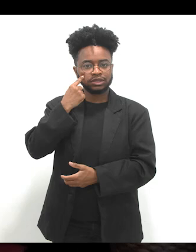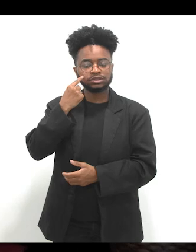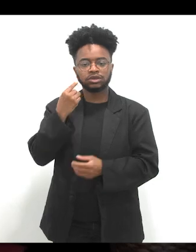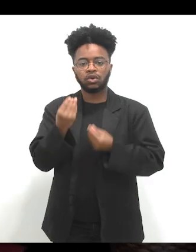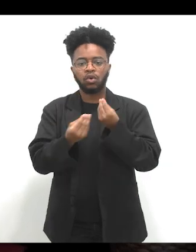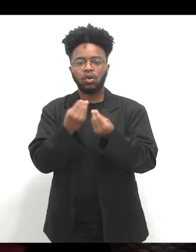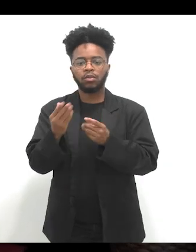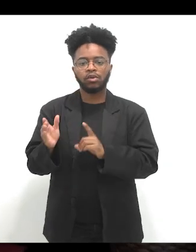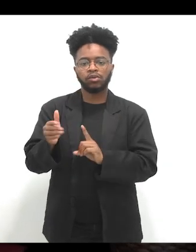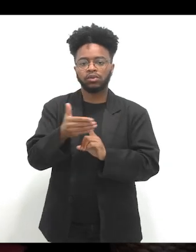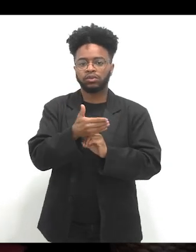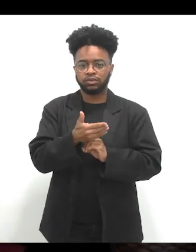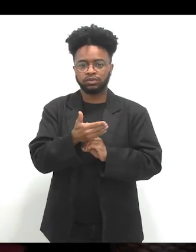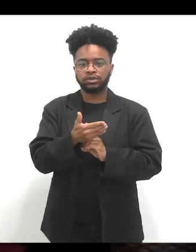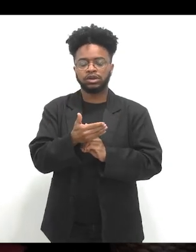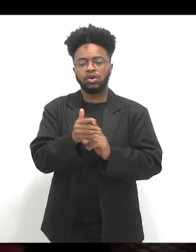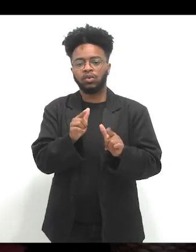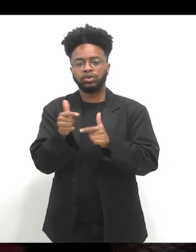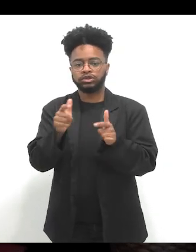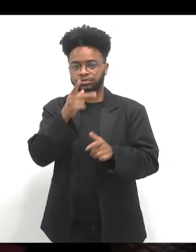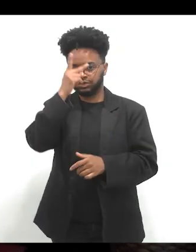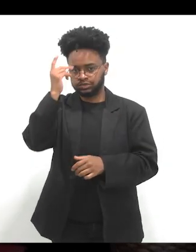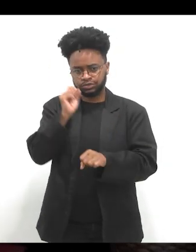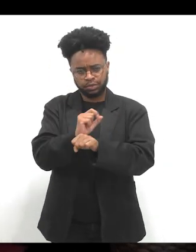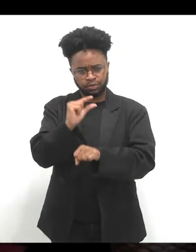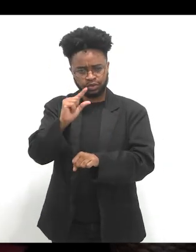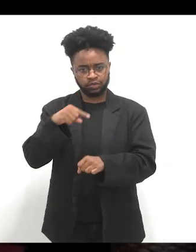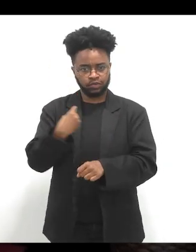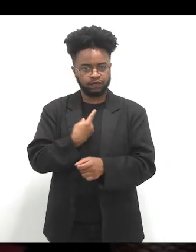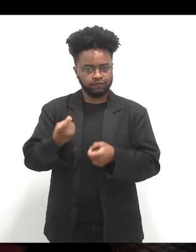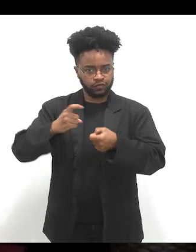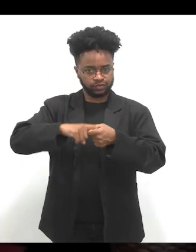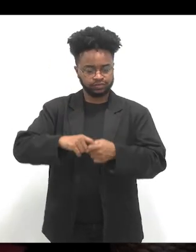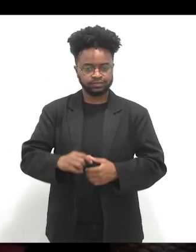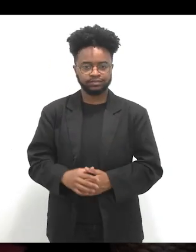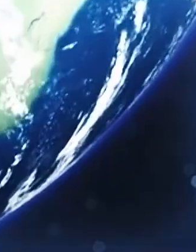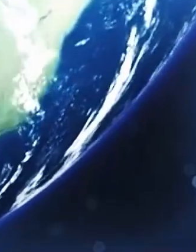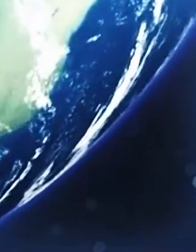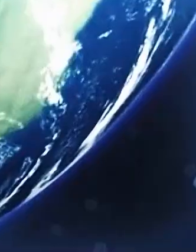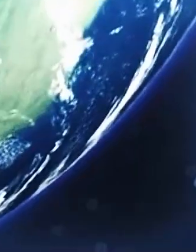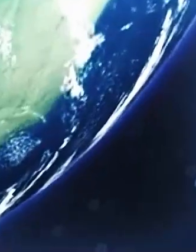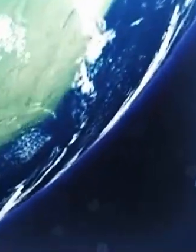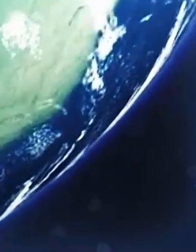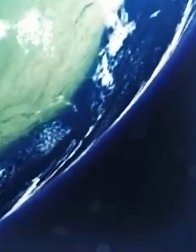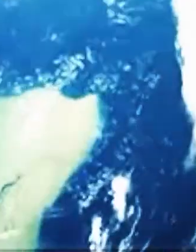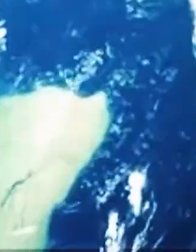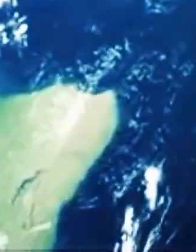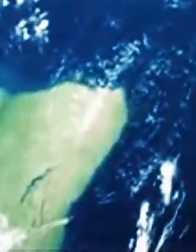pensar formas de acolhimento para além das fronteiras. Aguenta aí que voltamos no segundo bloco.